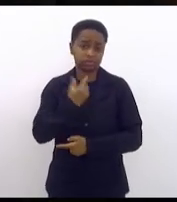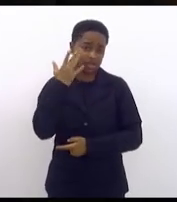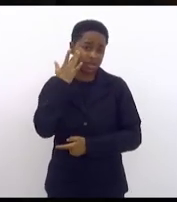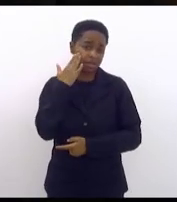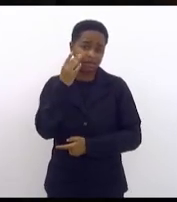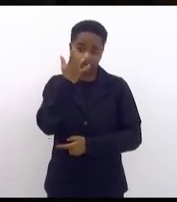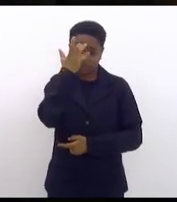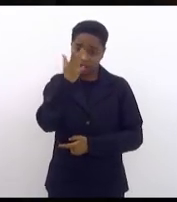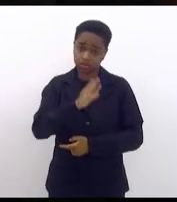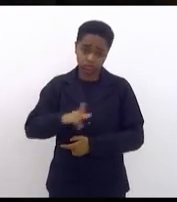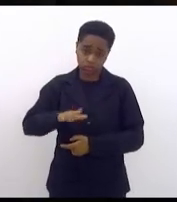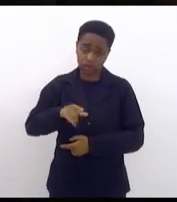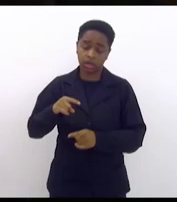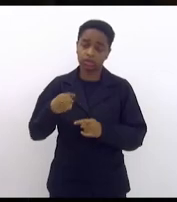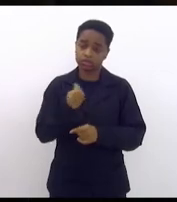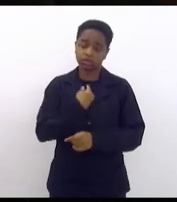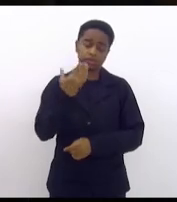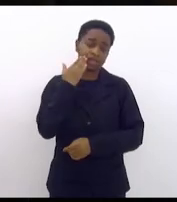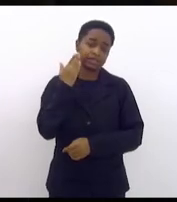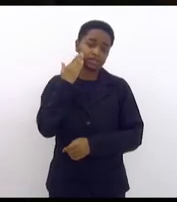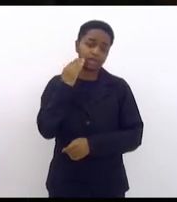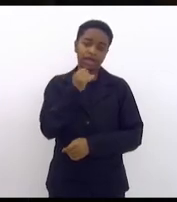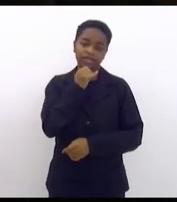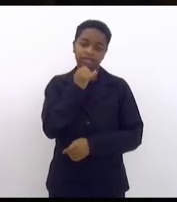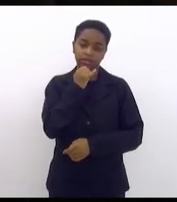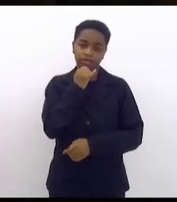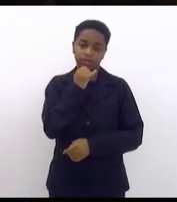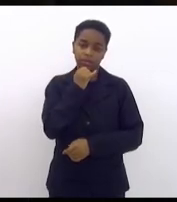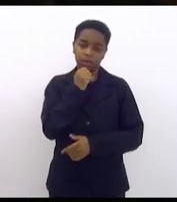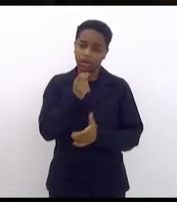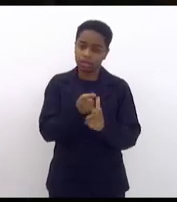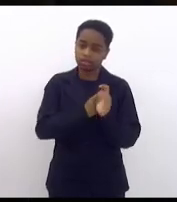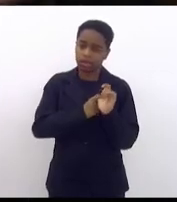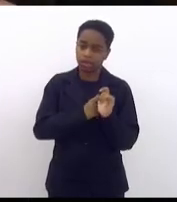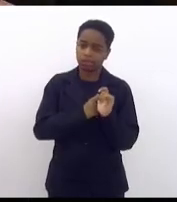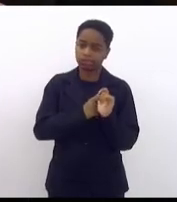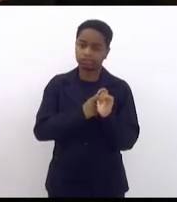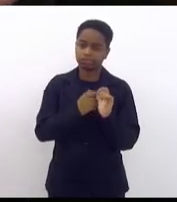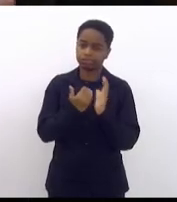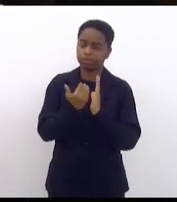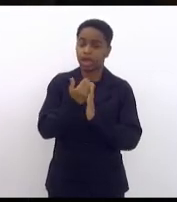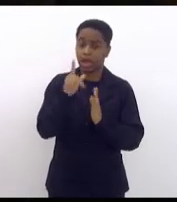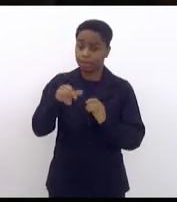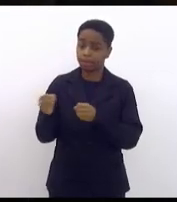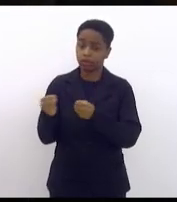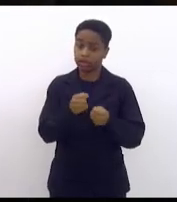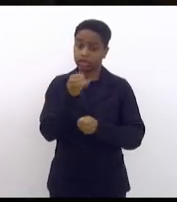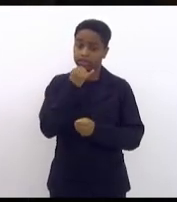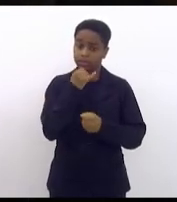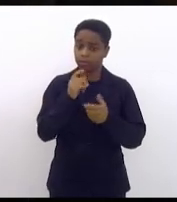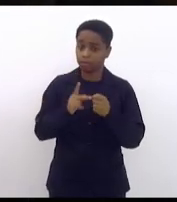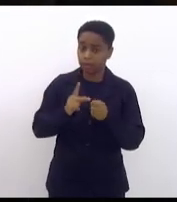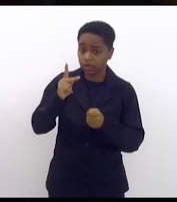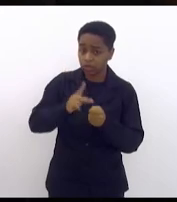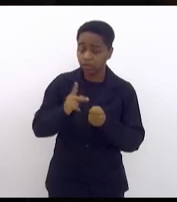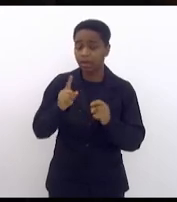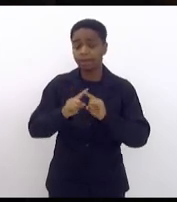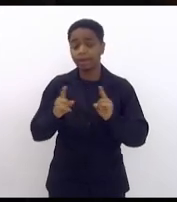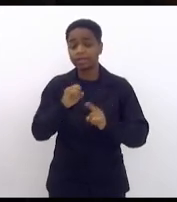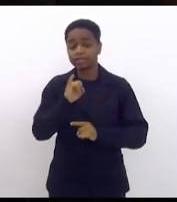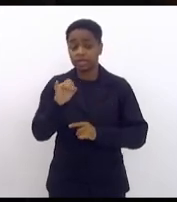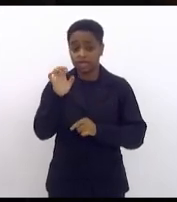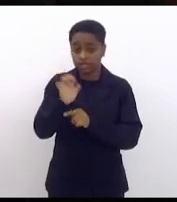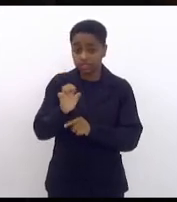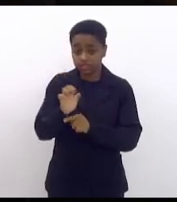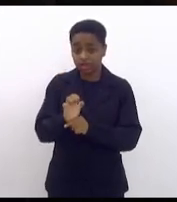padaria. A gente sabe que, por exemplo, as grandes devedoras são poderosas, como é o caso da Petrobras. Mas se o Estado não atualizar